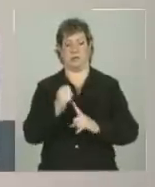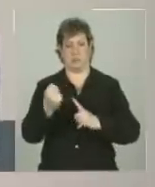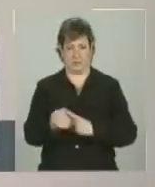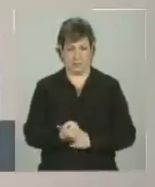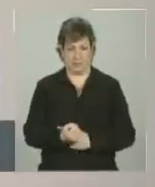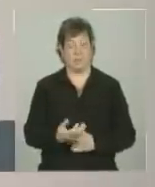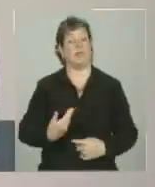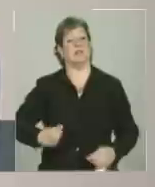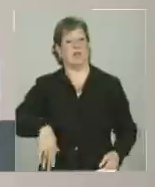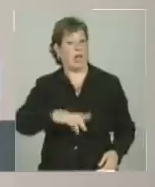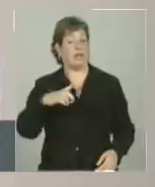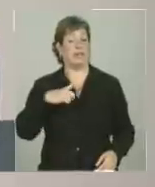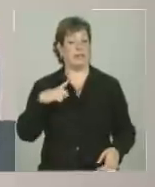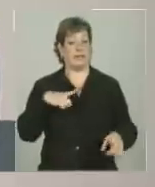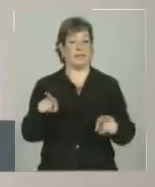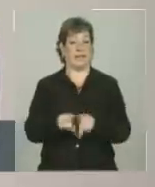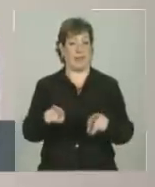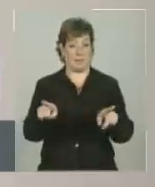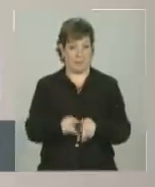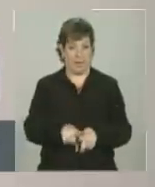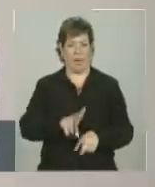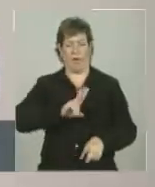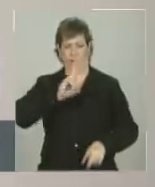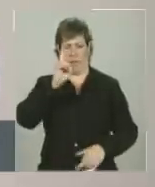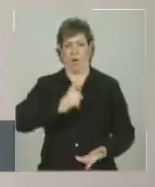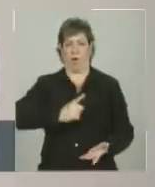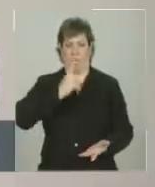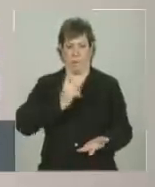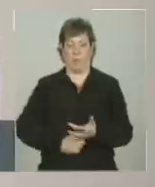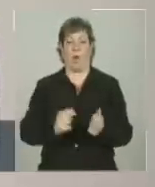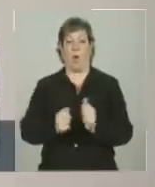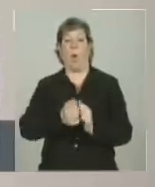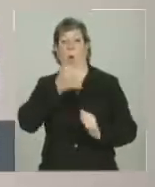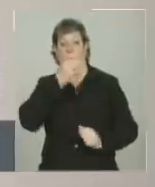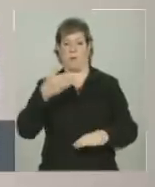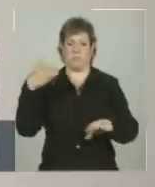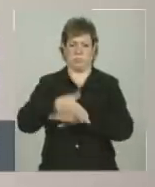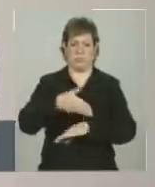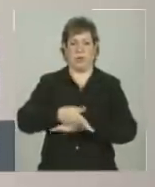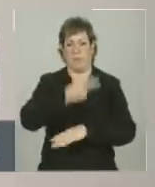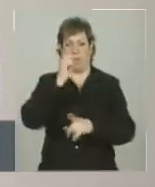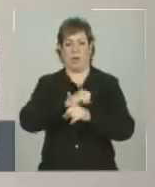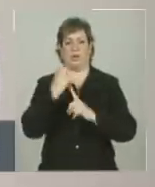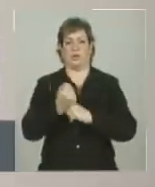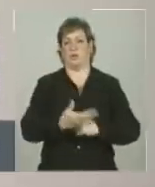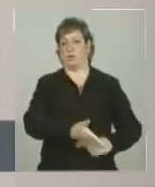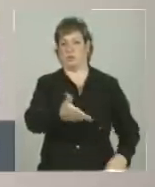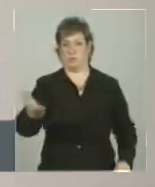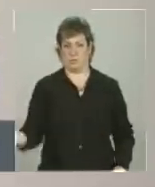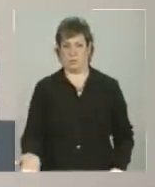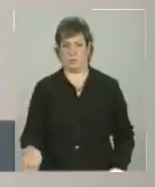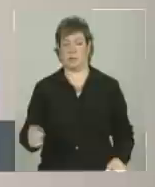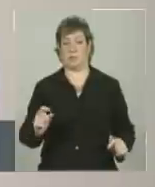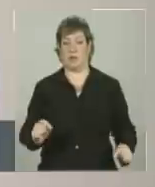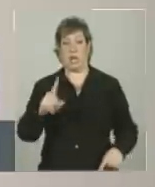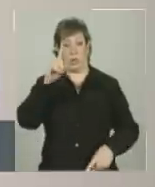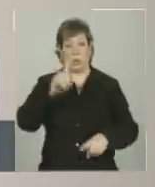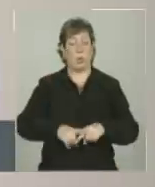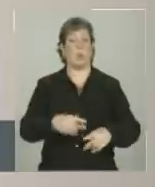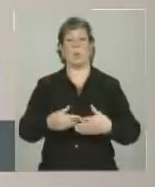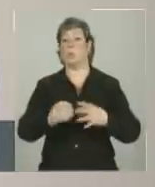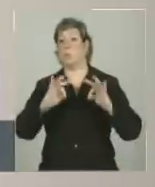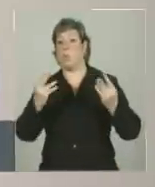Temos também um forte compromisso com a participação social. Praticamente, a totalidade dos